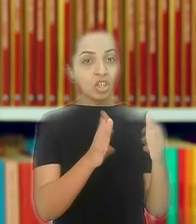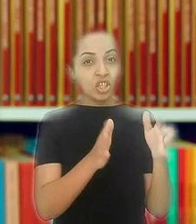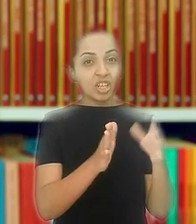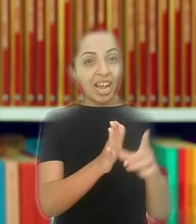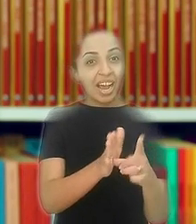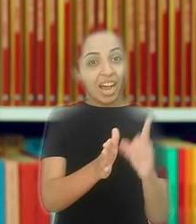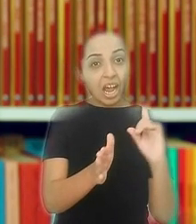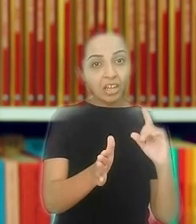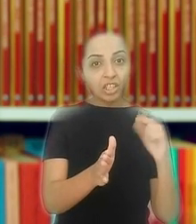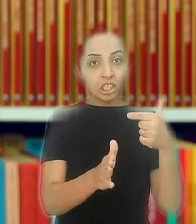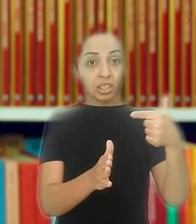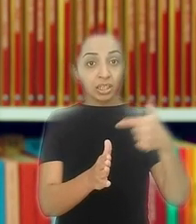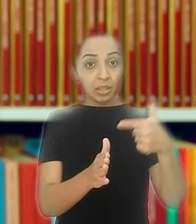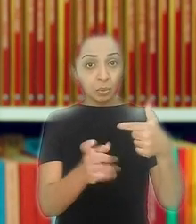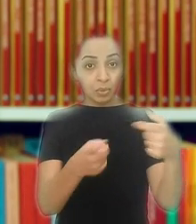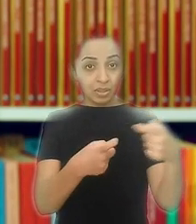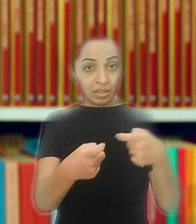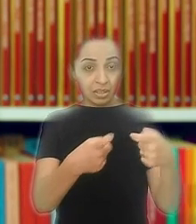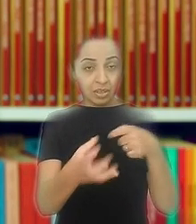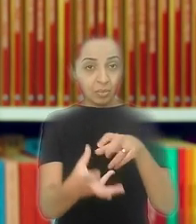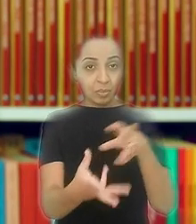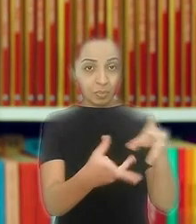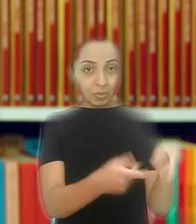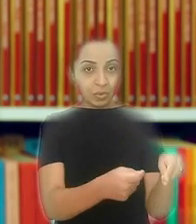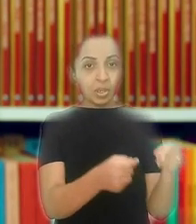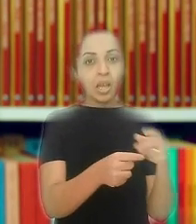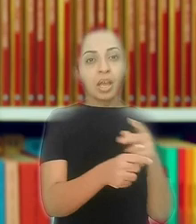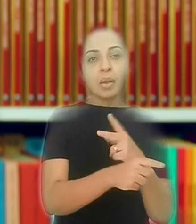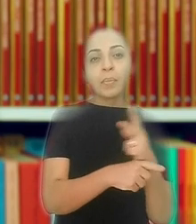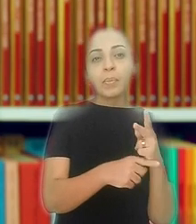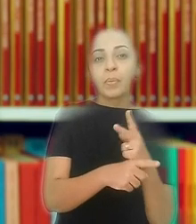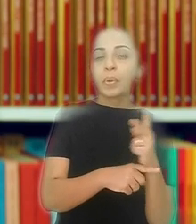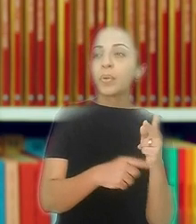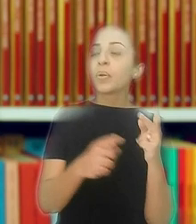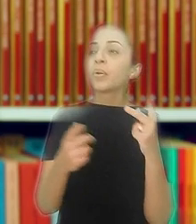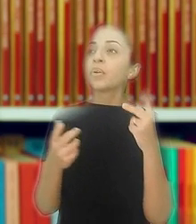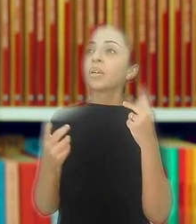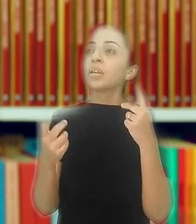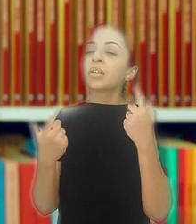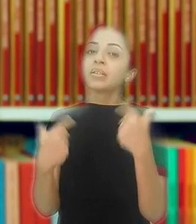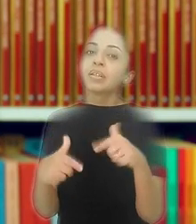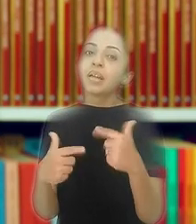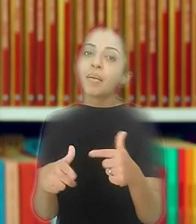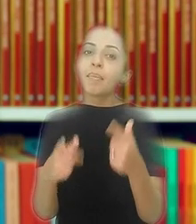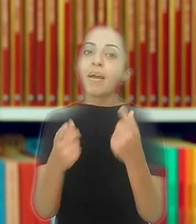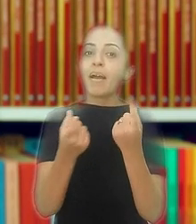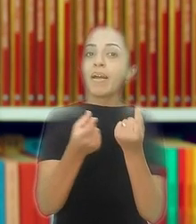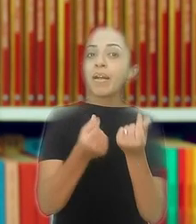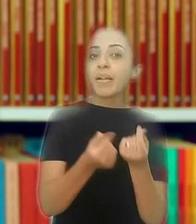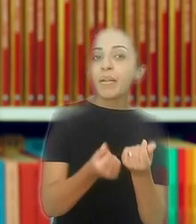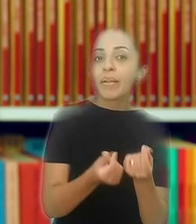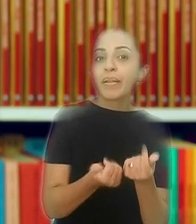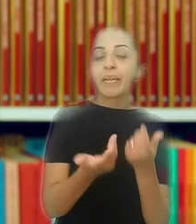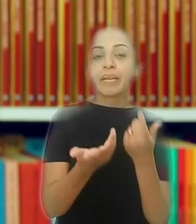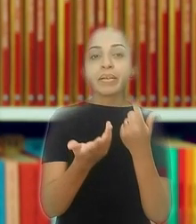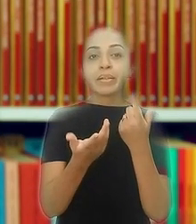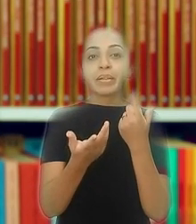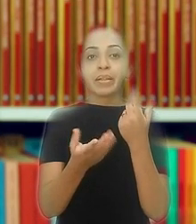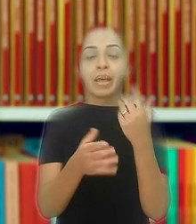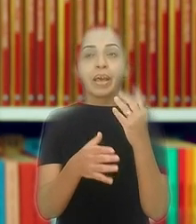guerra mundial ainda crescendo e procurando emprego e ganhando renda e galgando